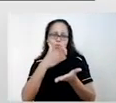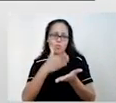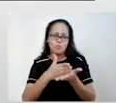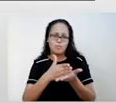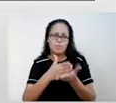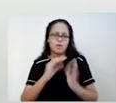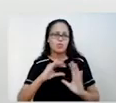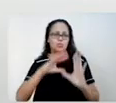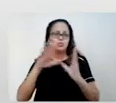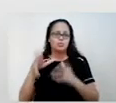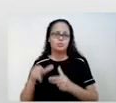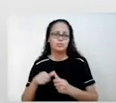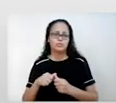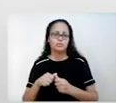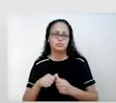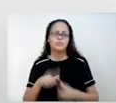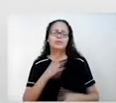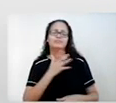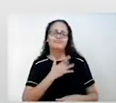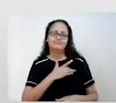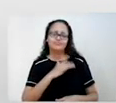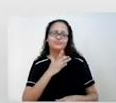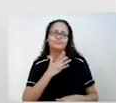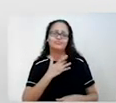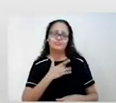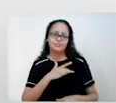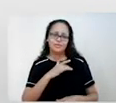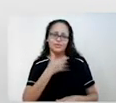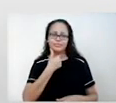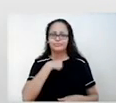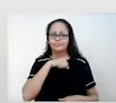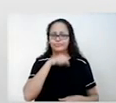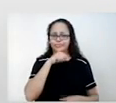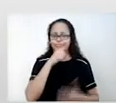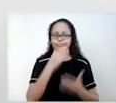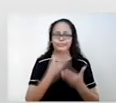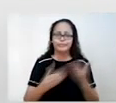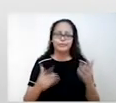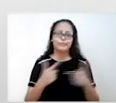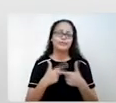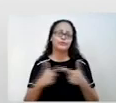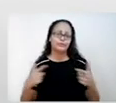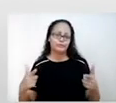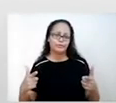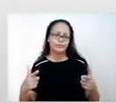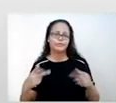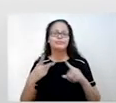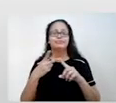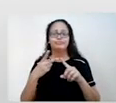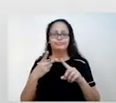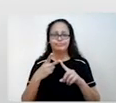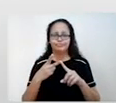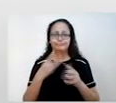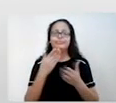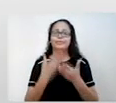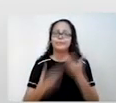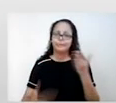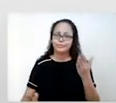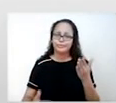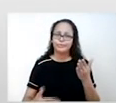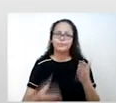muito criativo. Coitado de Doravante. Primeiro, perdeu a sorte. Segundo, perdeu a sua mulher, a